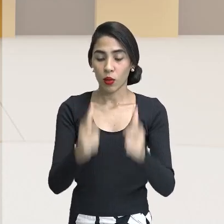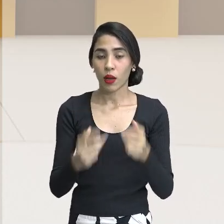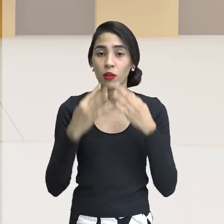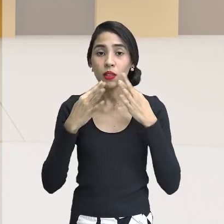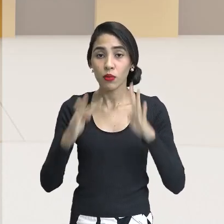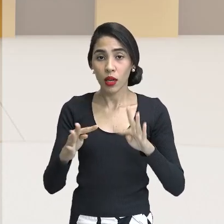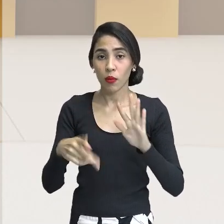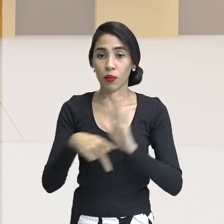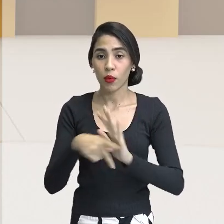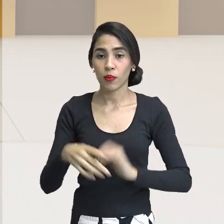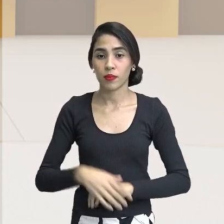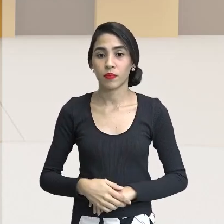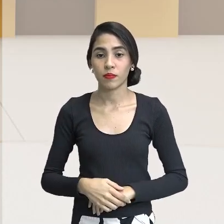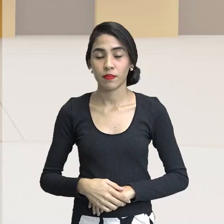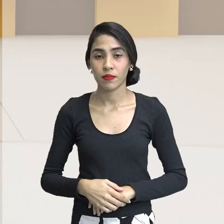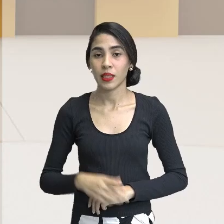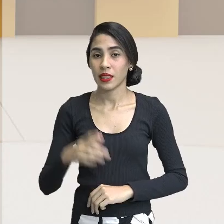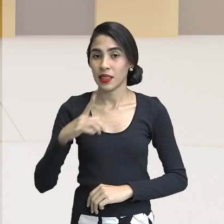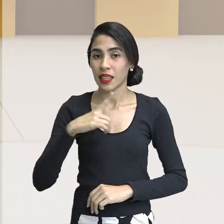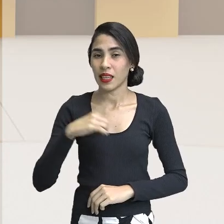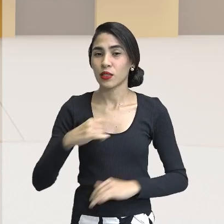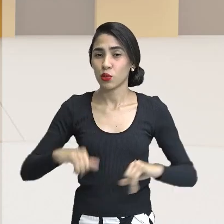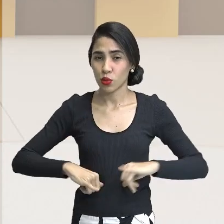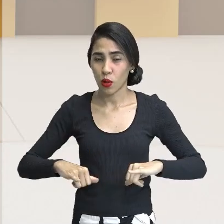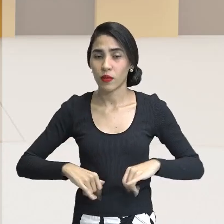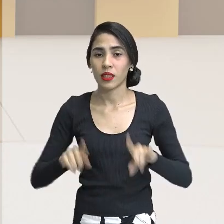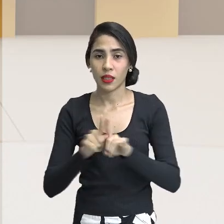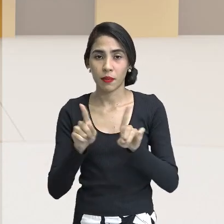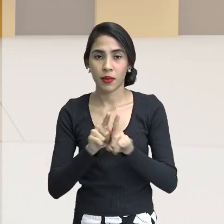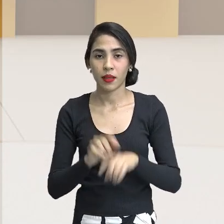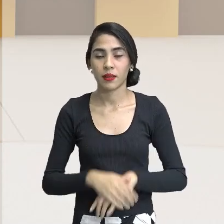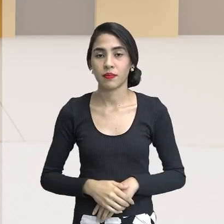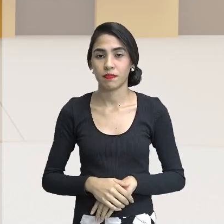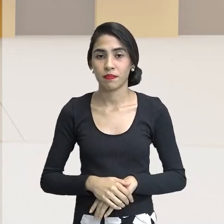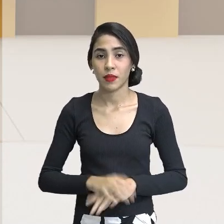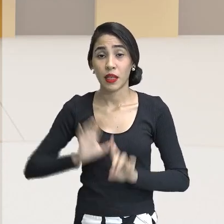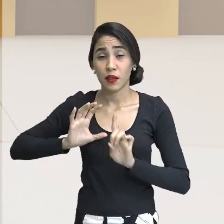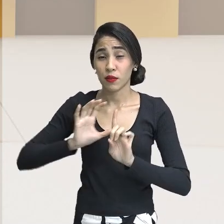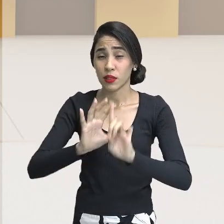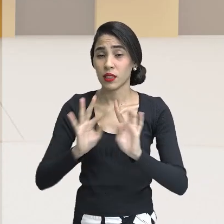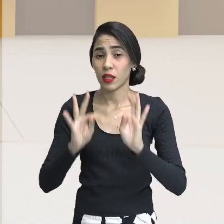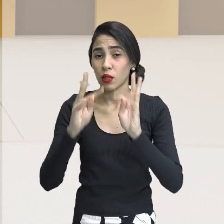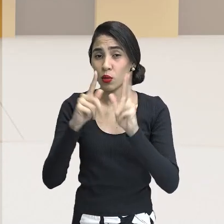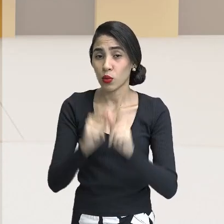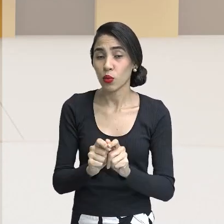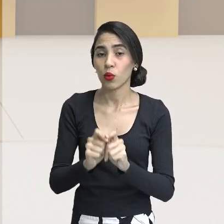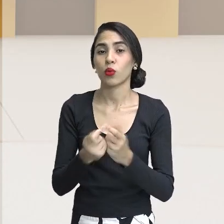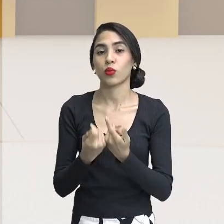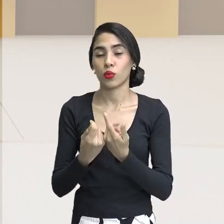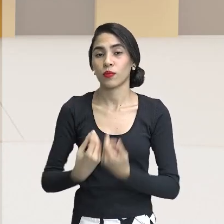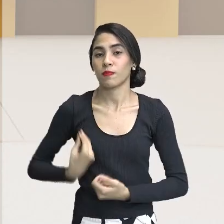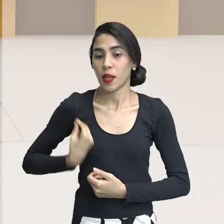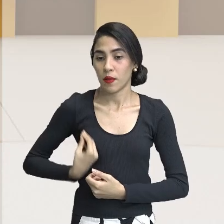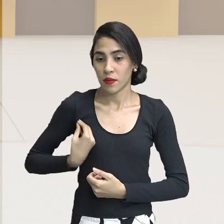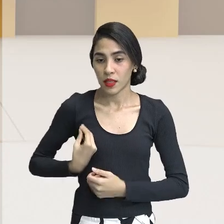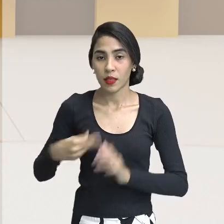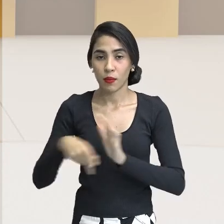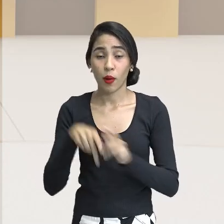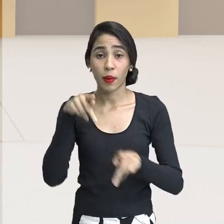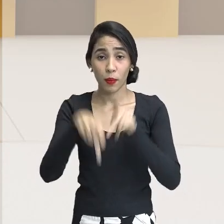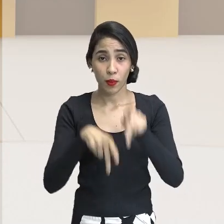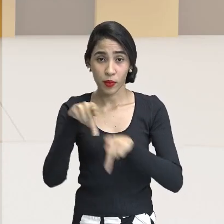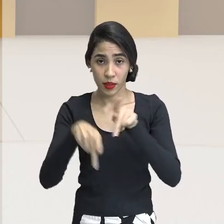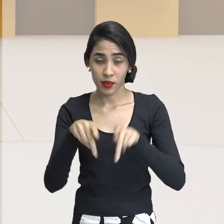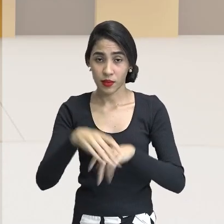amazônico, que acaba sendo ameaçado, né? Acaba ameaçando todo ali o modo de vida tradicional da